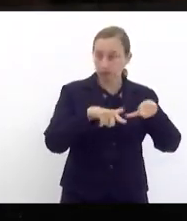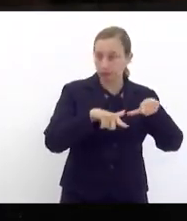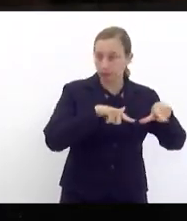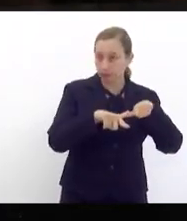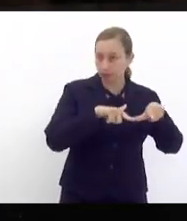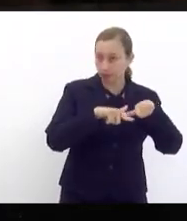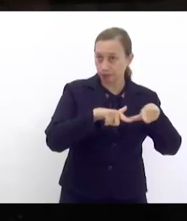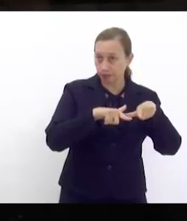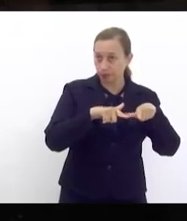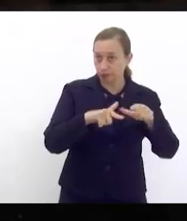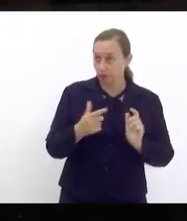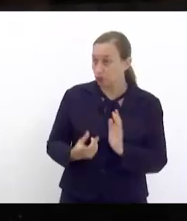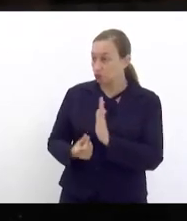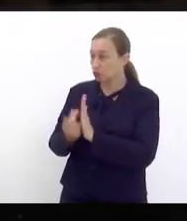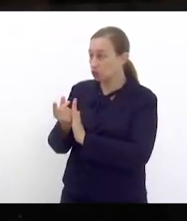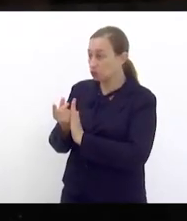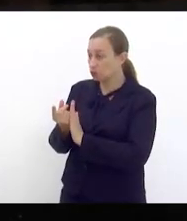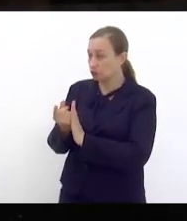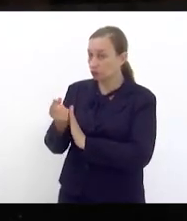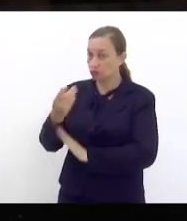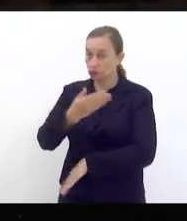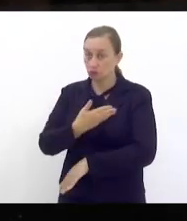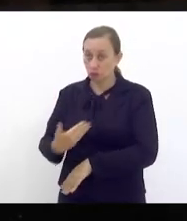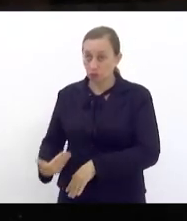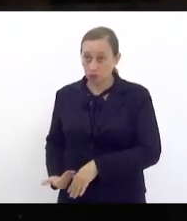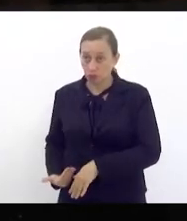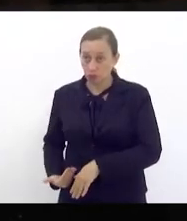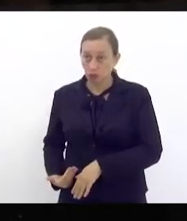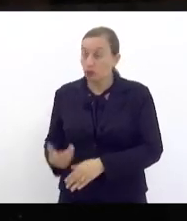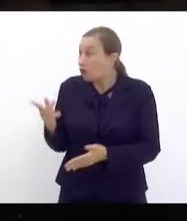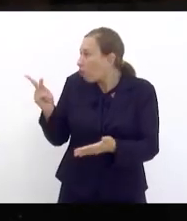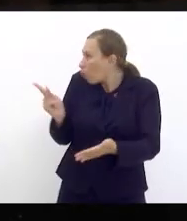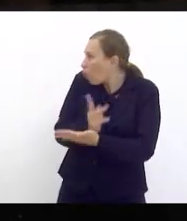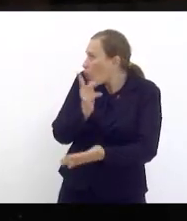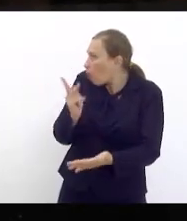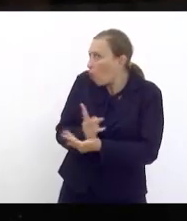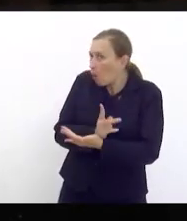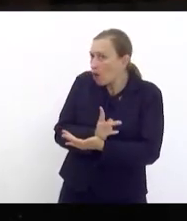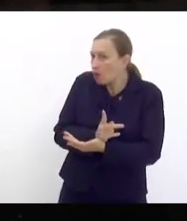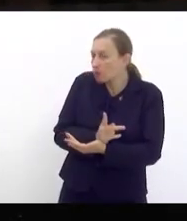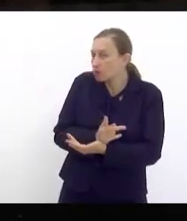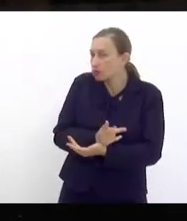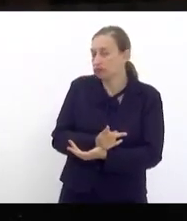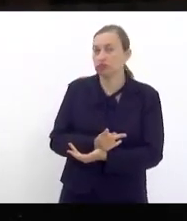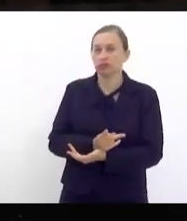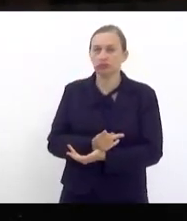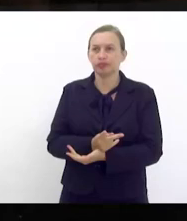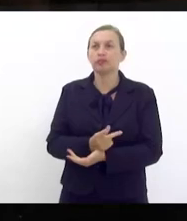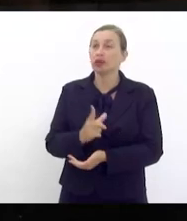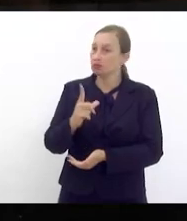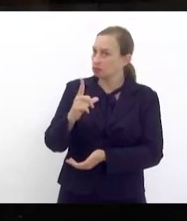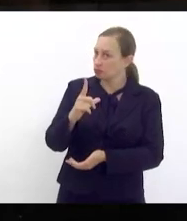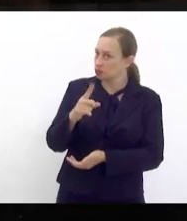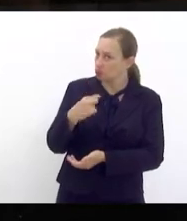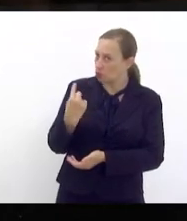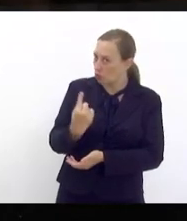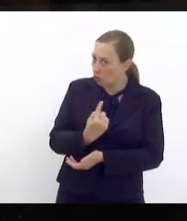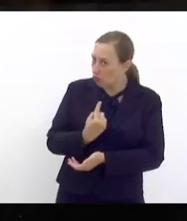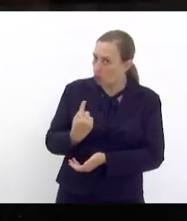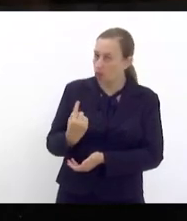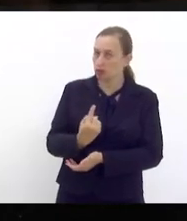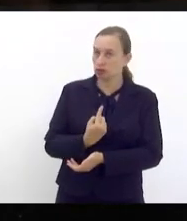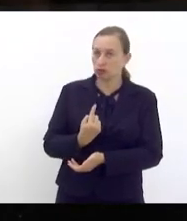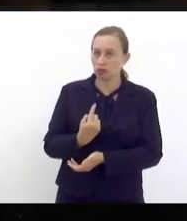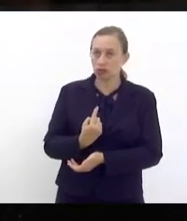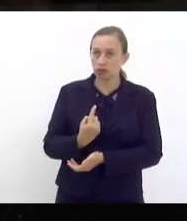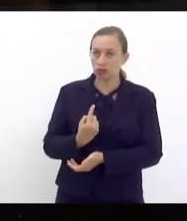o orçamento público. O que é um erro estrutural de saída. Nós somos um